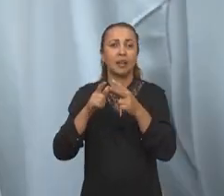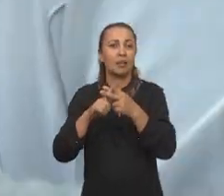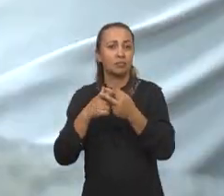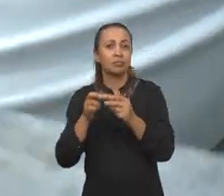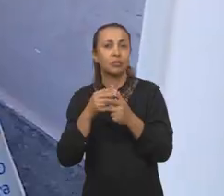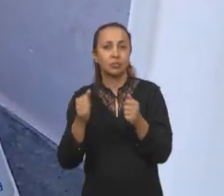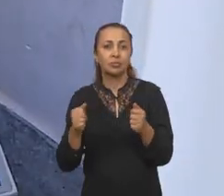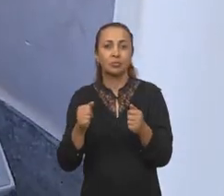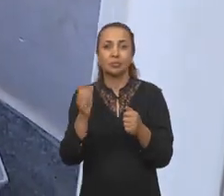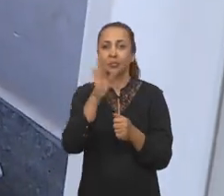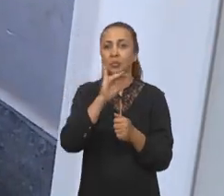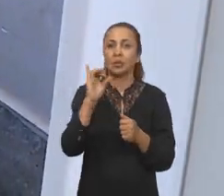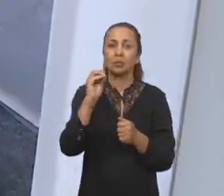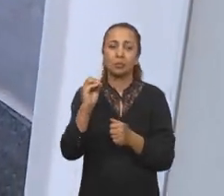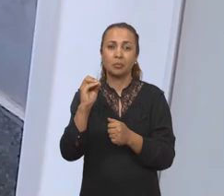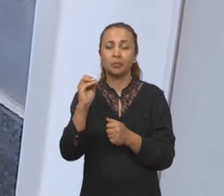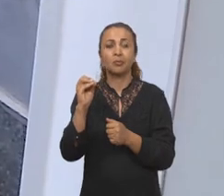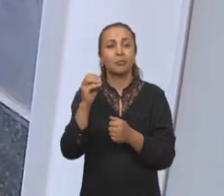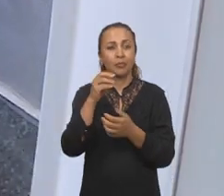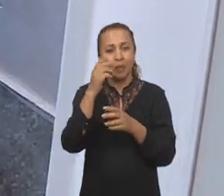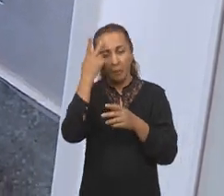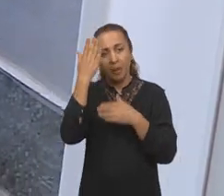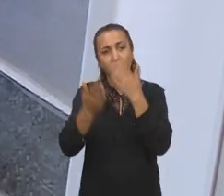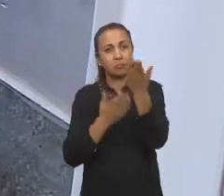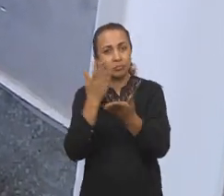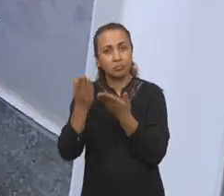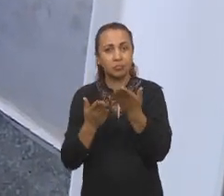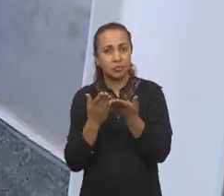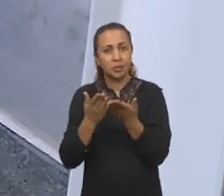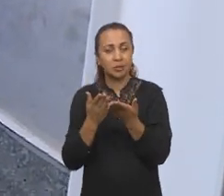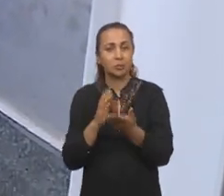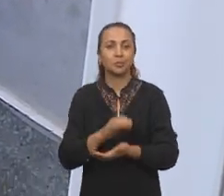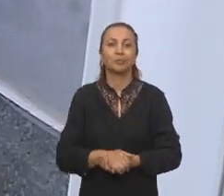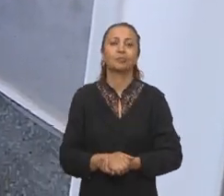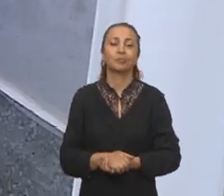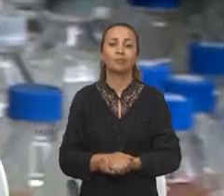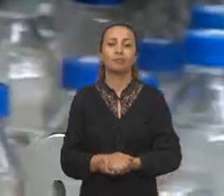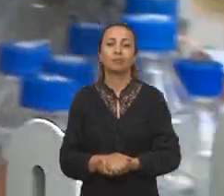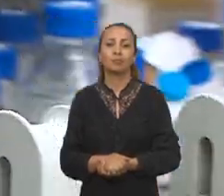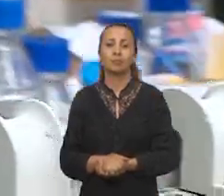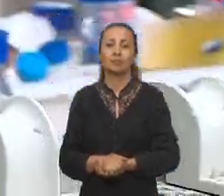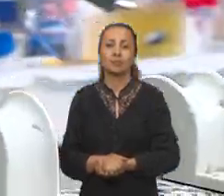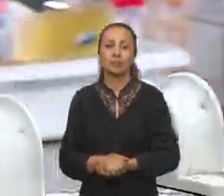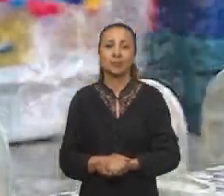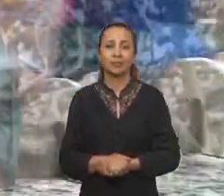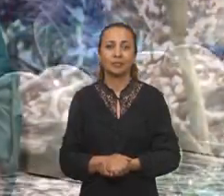biorremediadores com mais uma ferramenta no tratamento de resíduos e